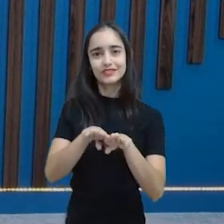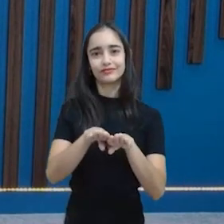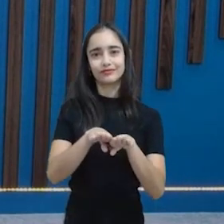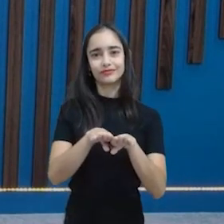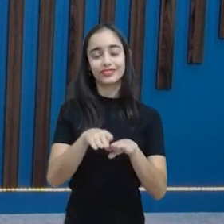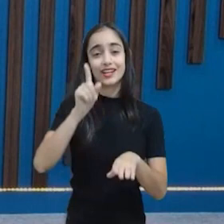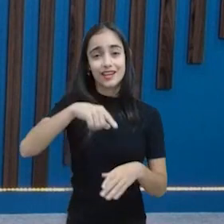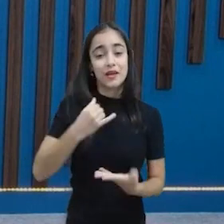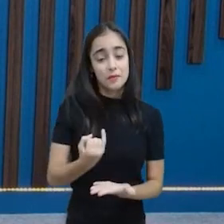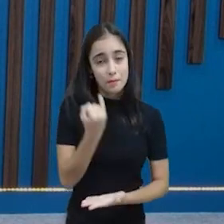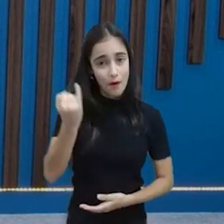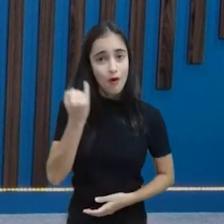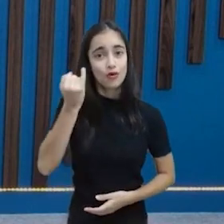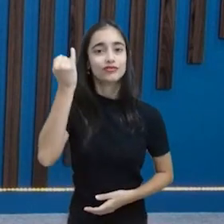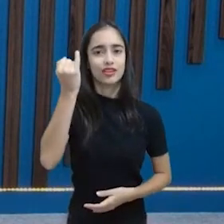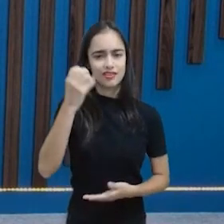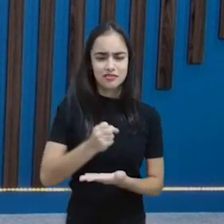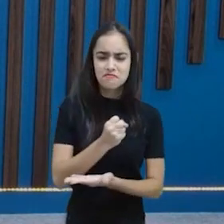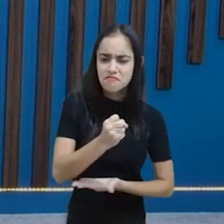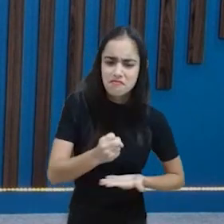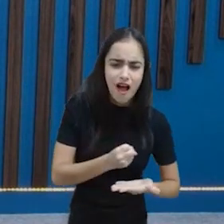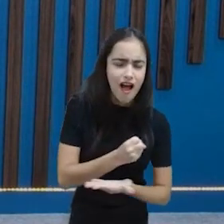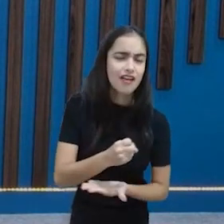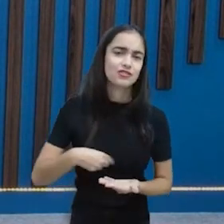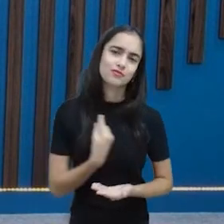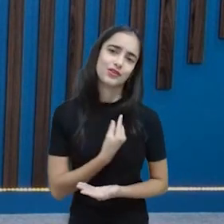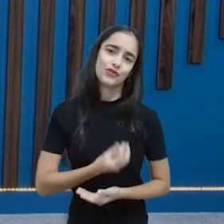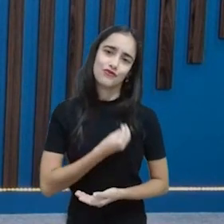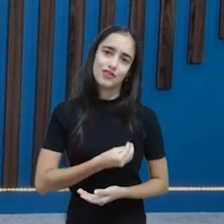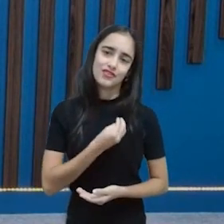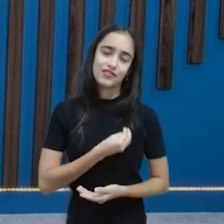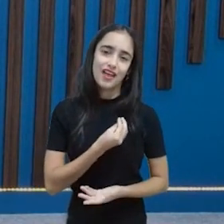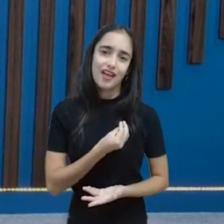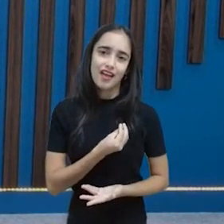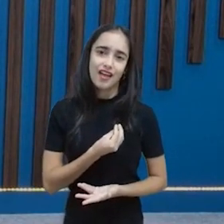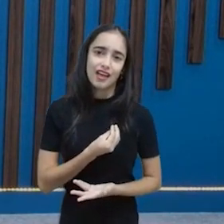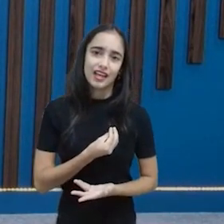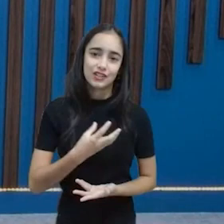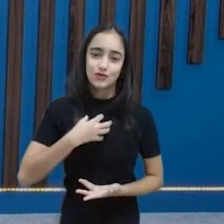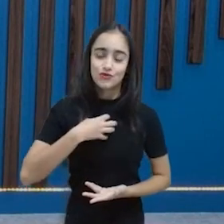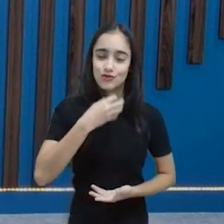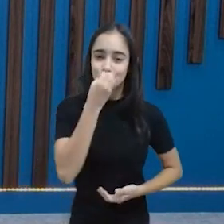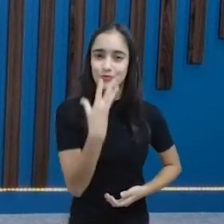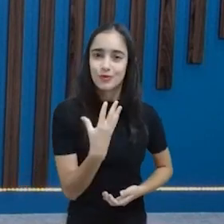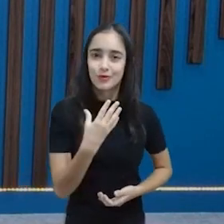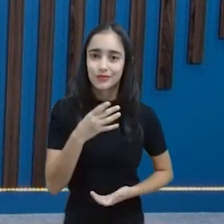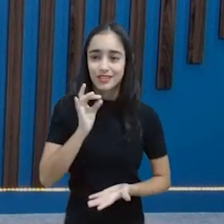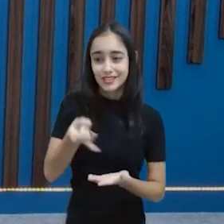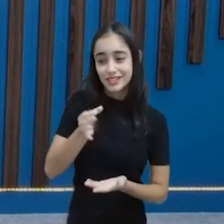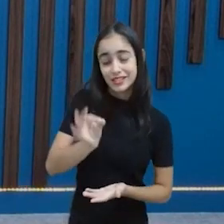e essenciais, elementares, para que a gente possa viver uma vida de qualidade. Não é isso, professora Carol? É